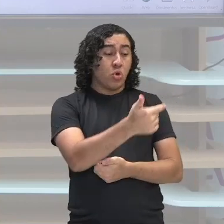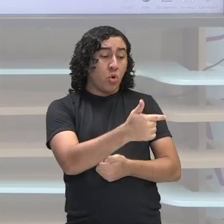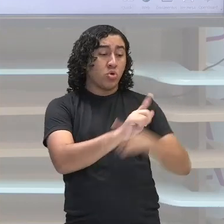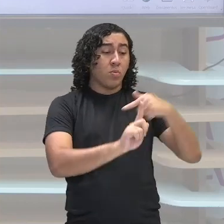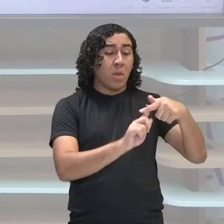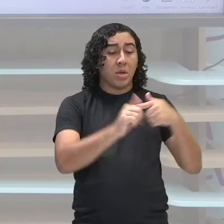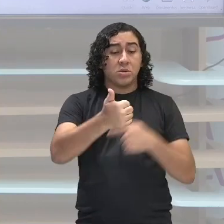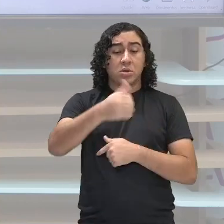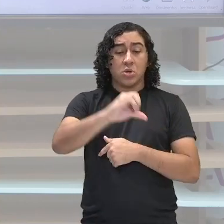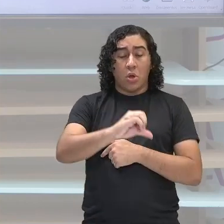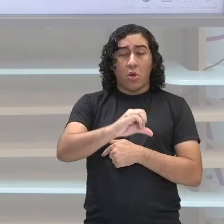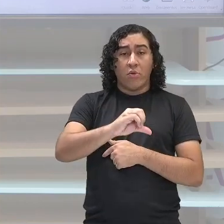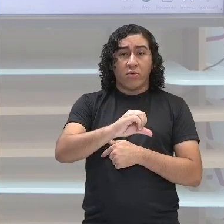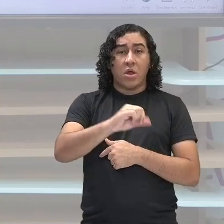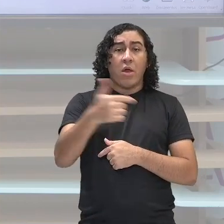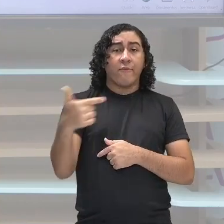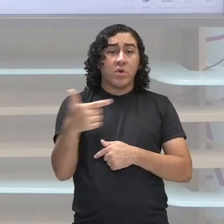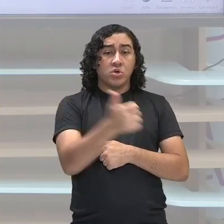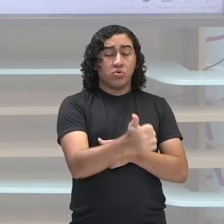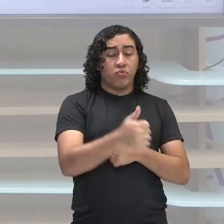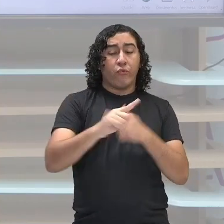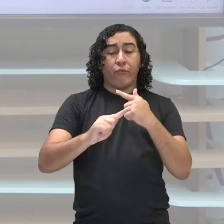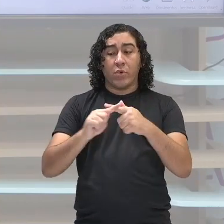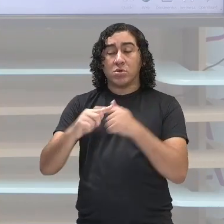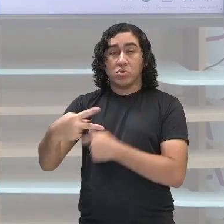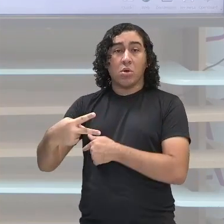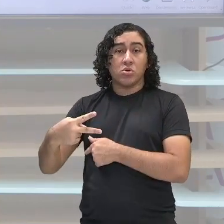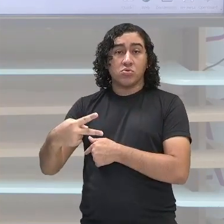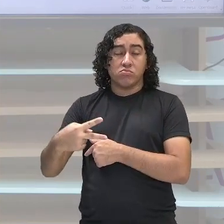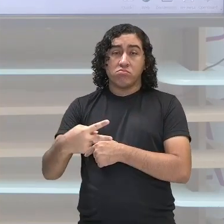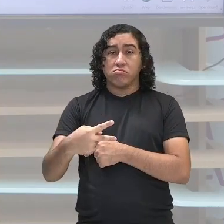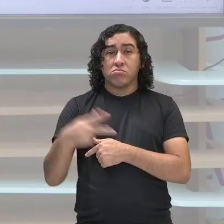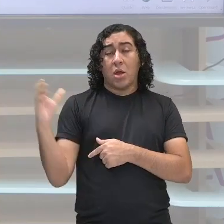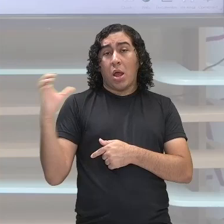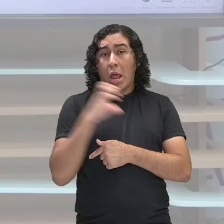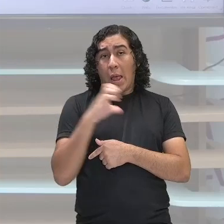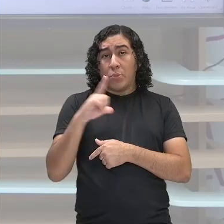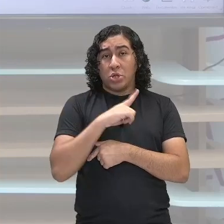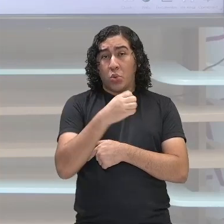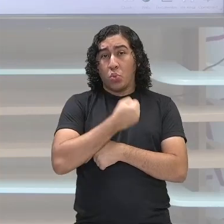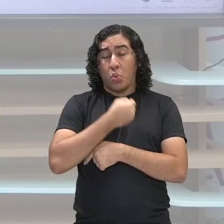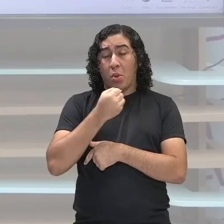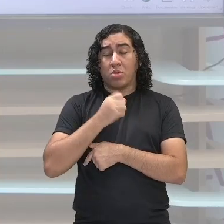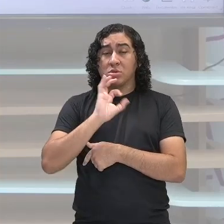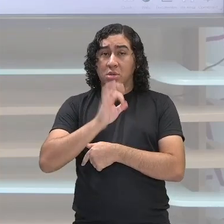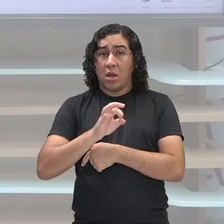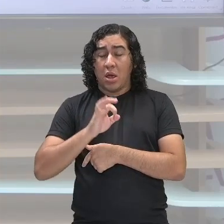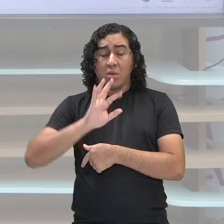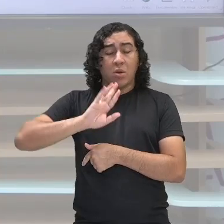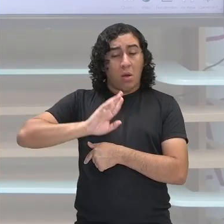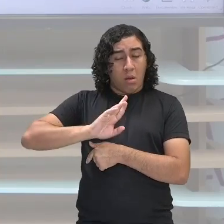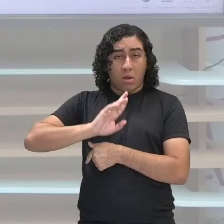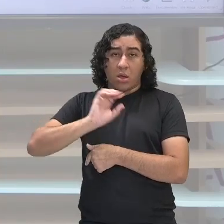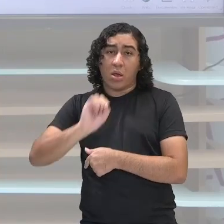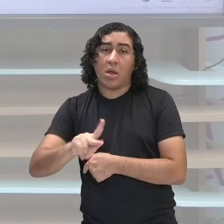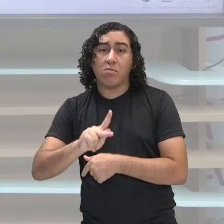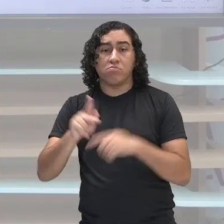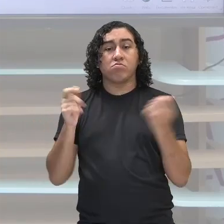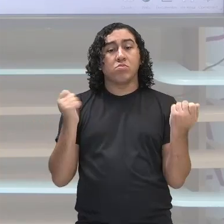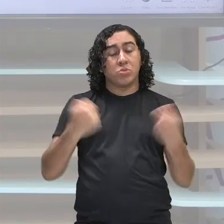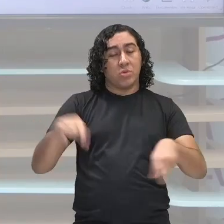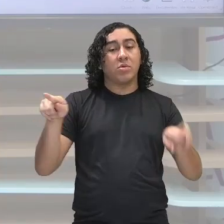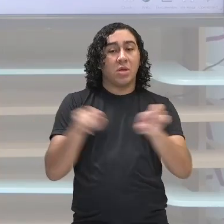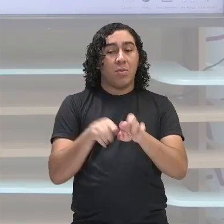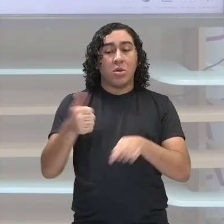19, né? Que vai dar 21, e depois multiplicar com 2, daria um resultado, né? Eu posso também